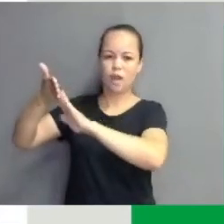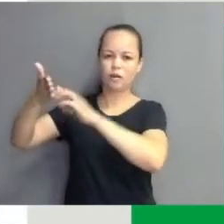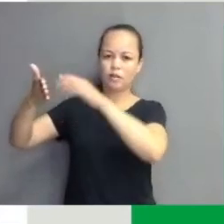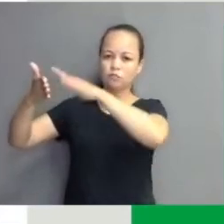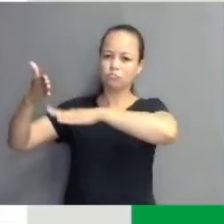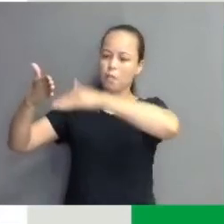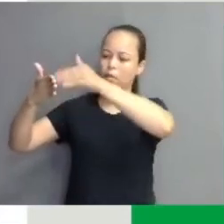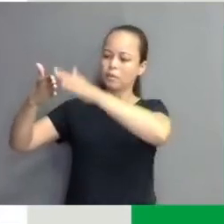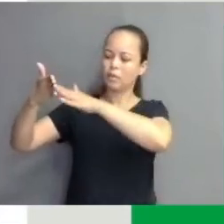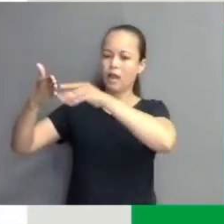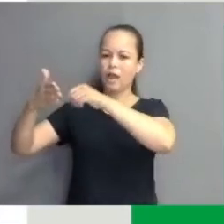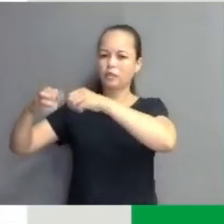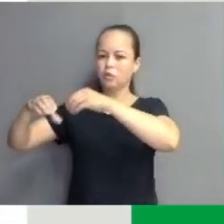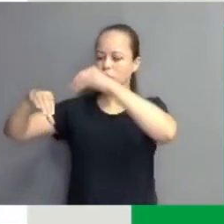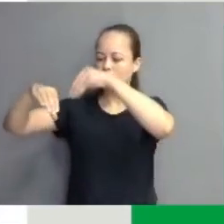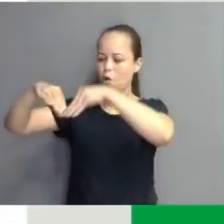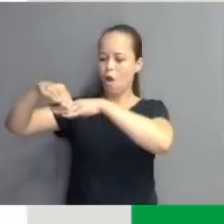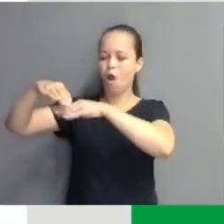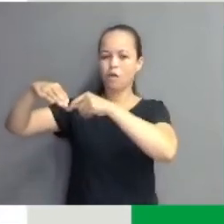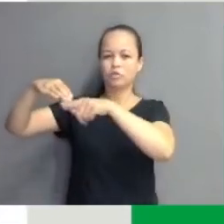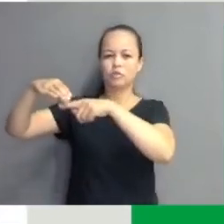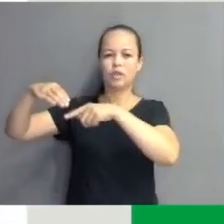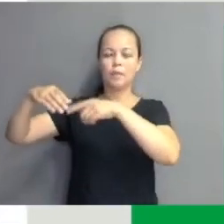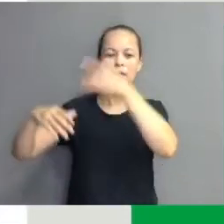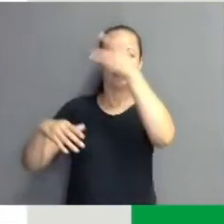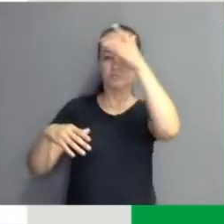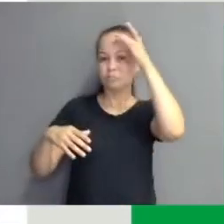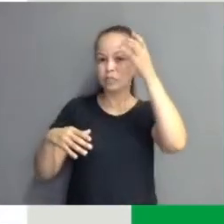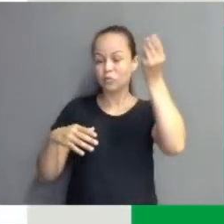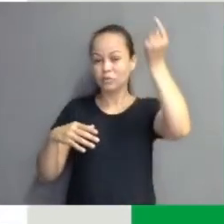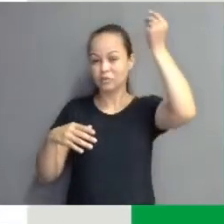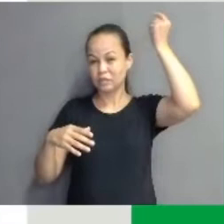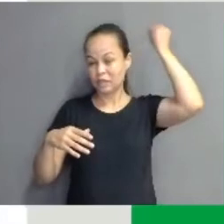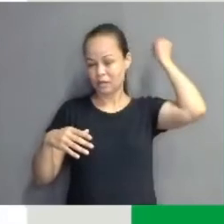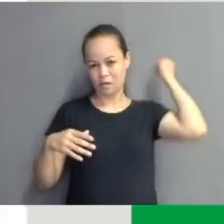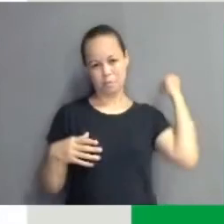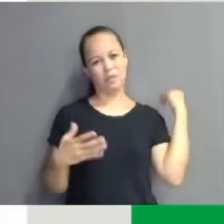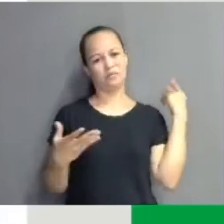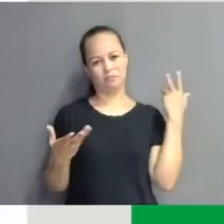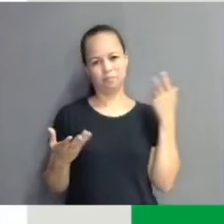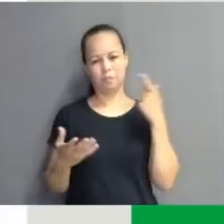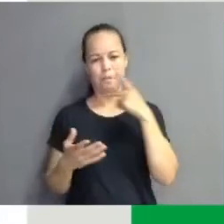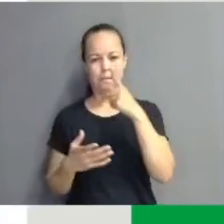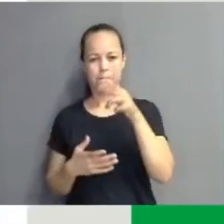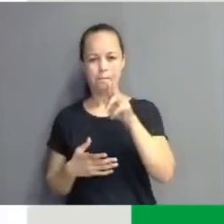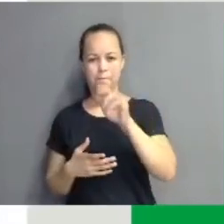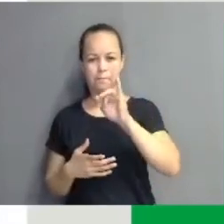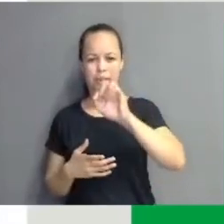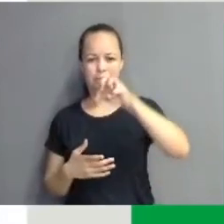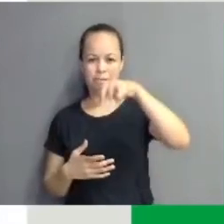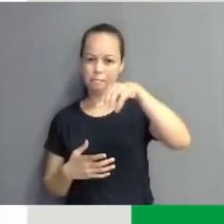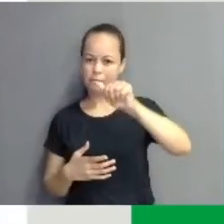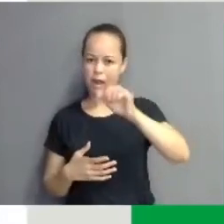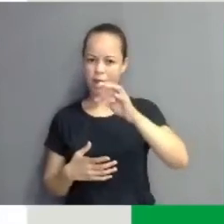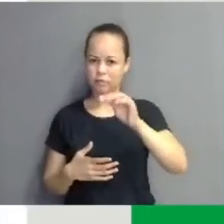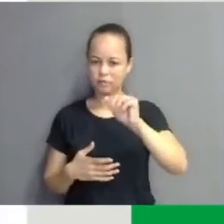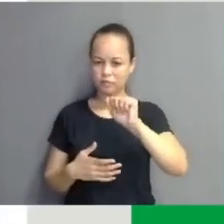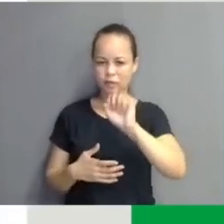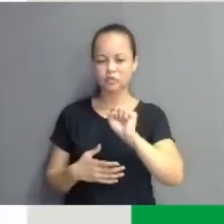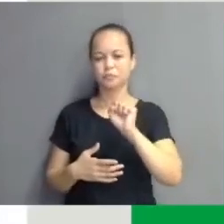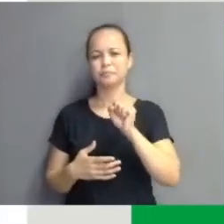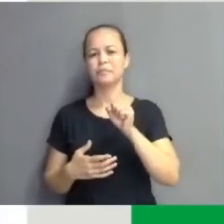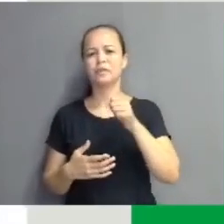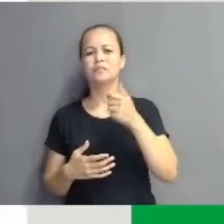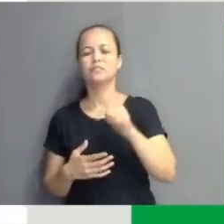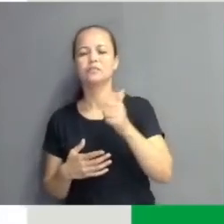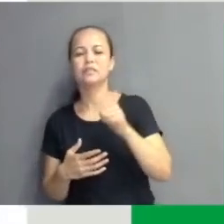ou em rochas pelos primatas isso mesmo não existia linguagem não existia a escrita Eles